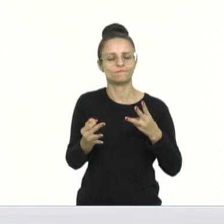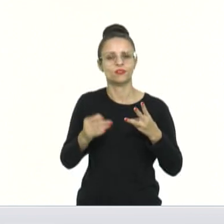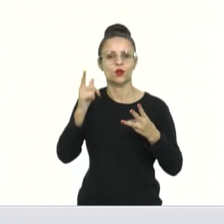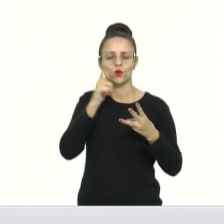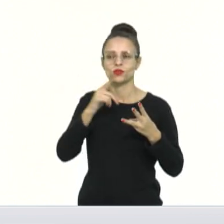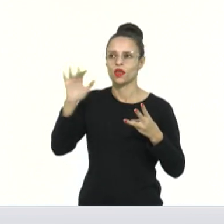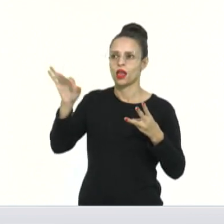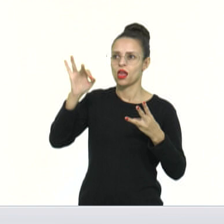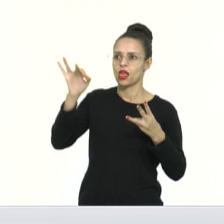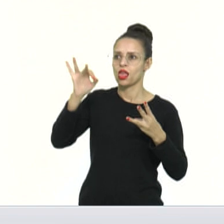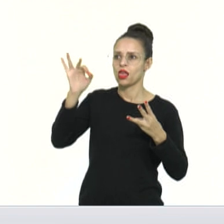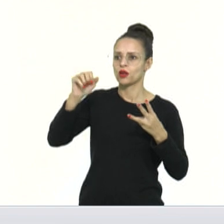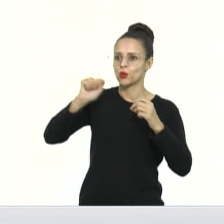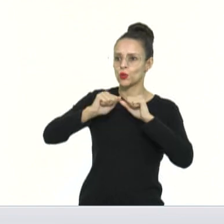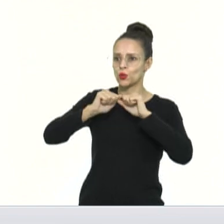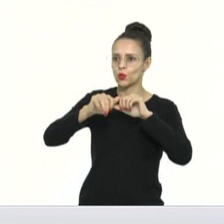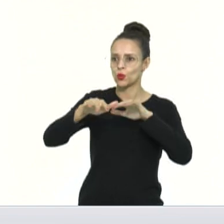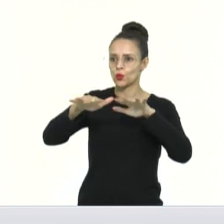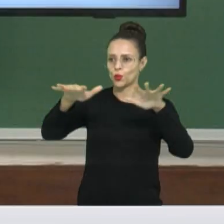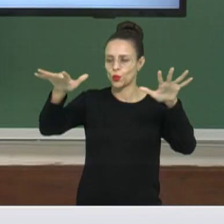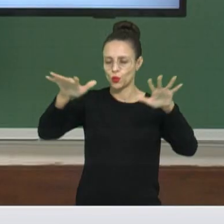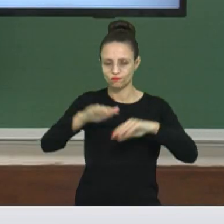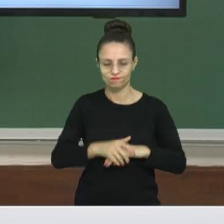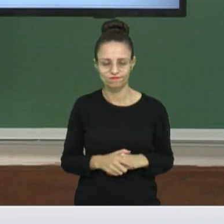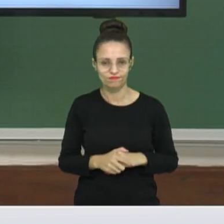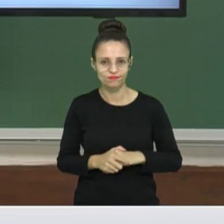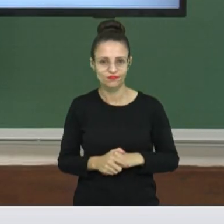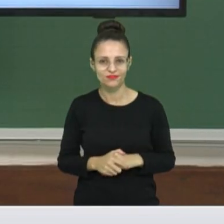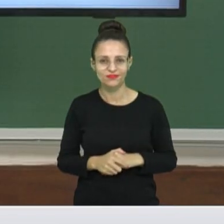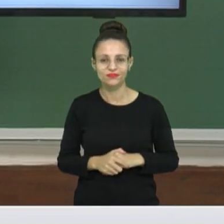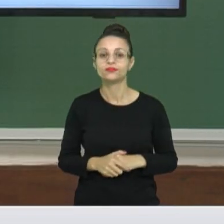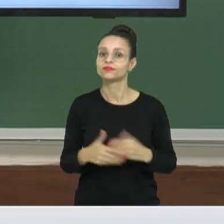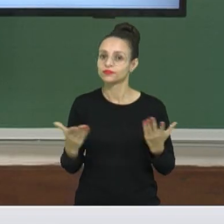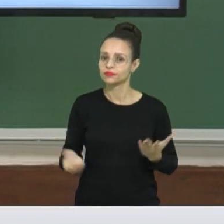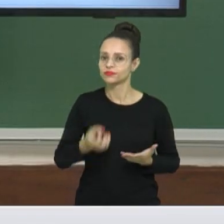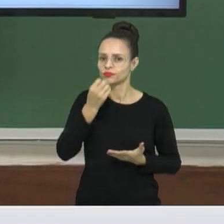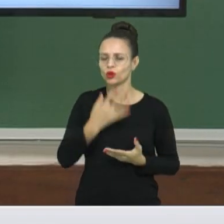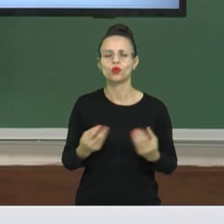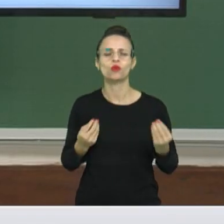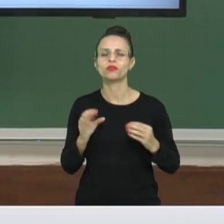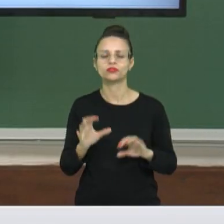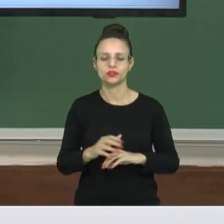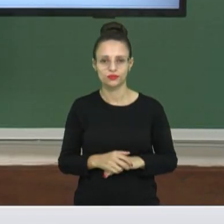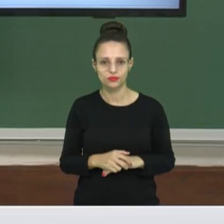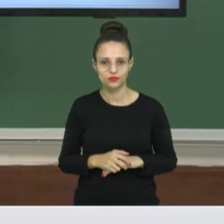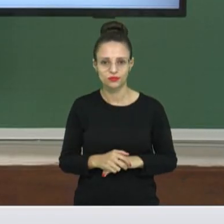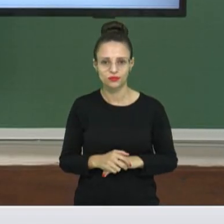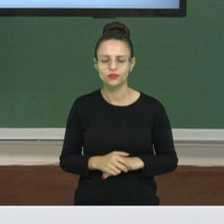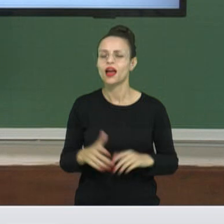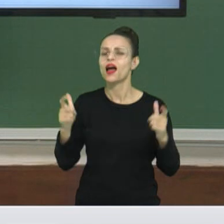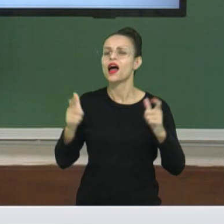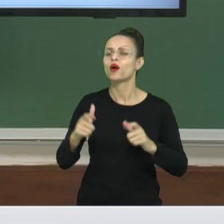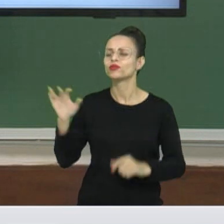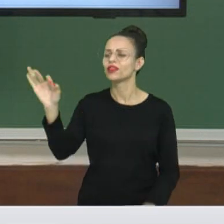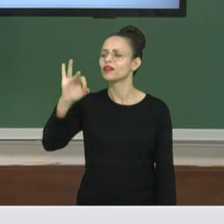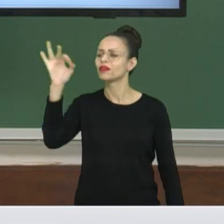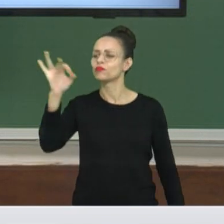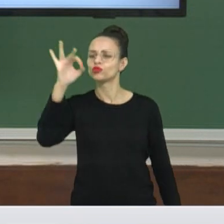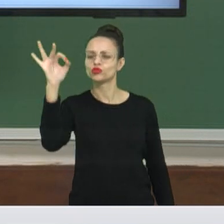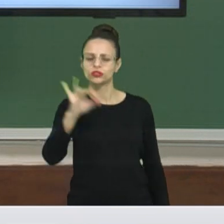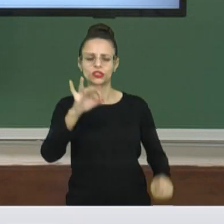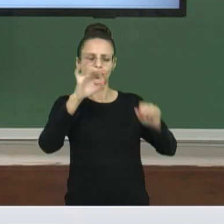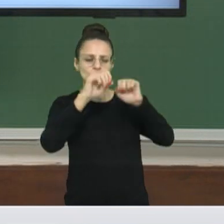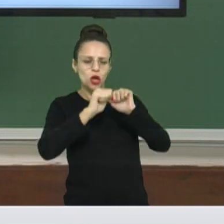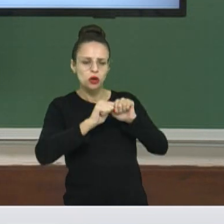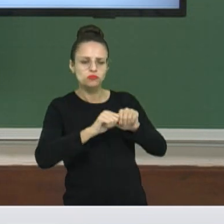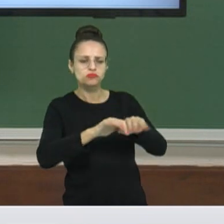para proliferar o mosquito da dengue. Bom, como assim, professora? Em que momento que